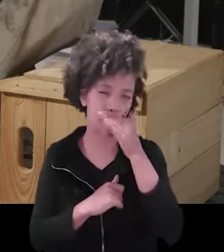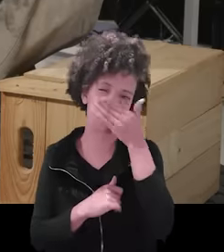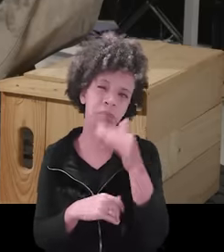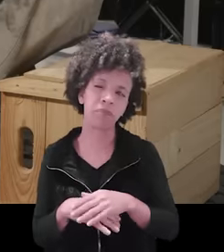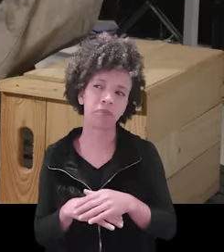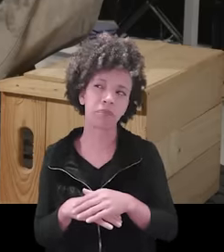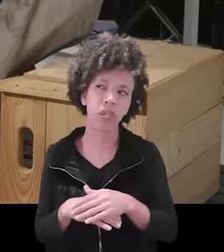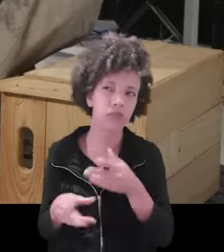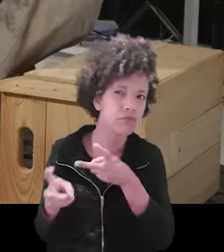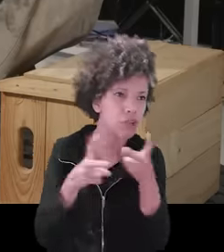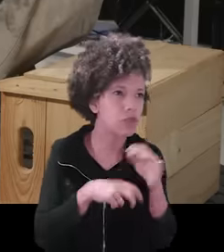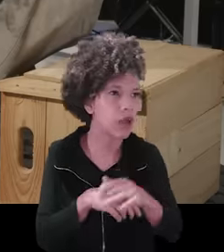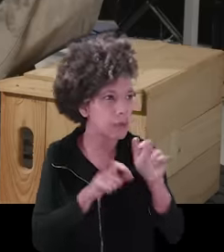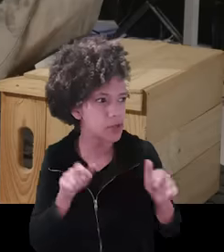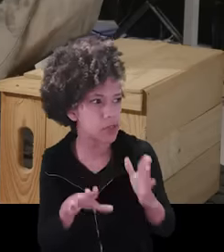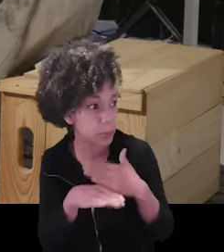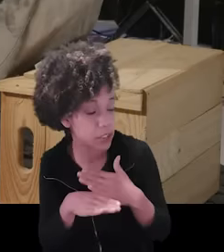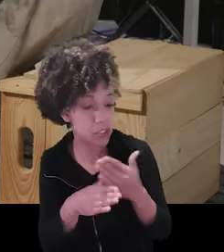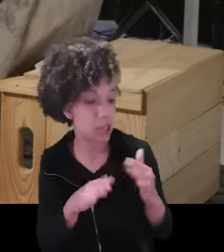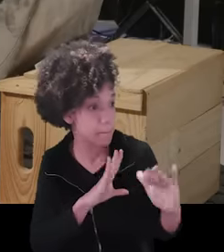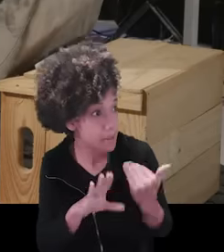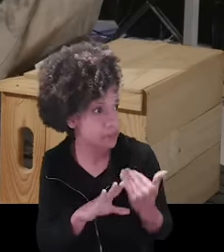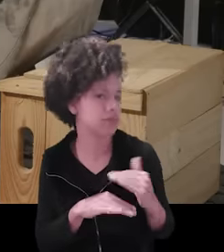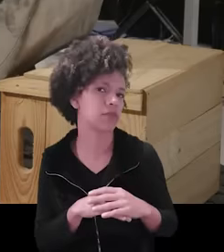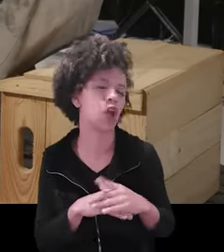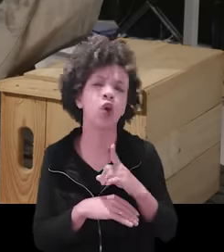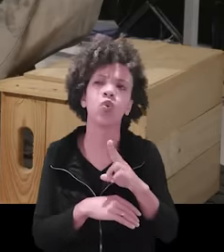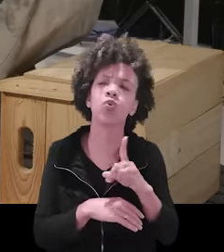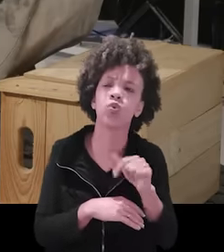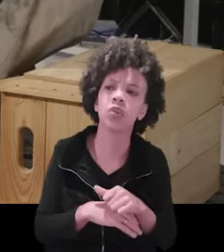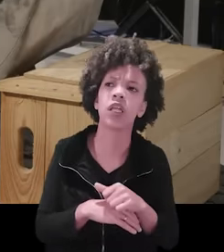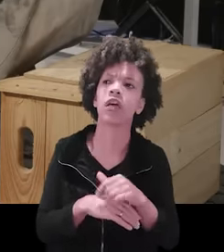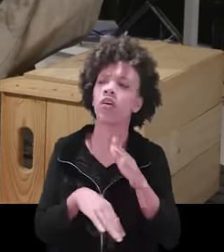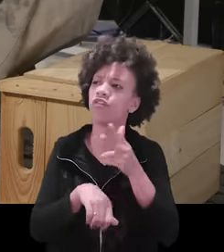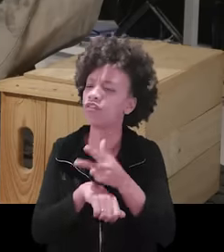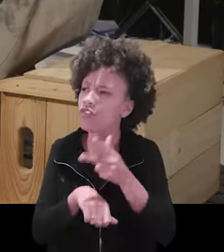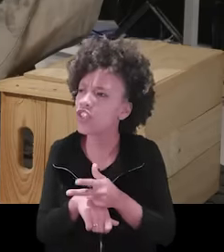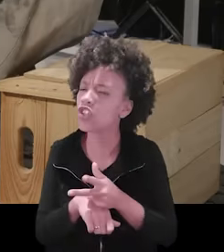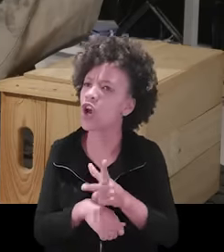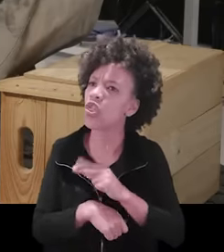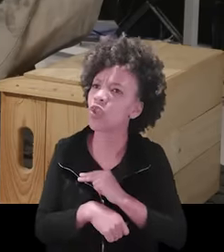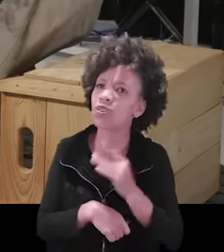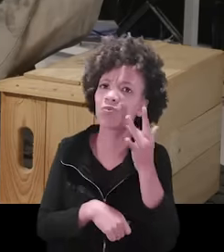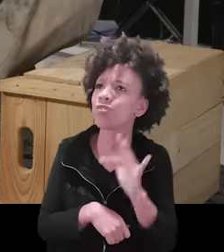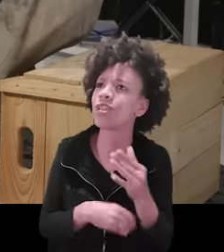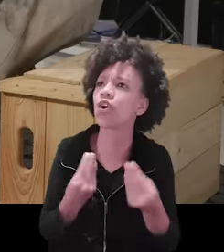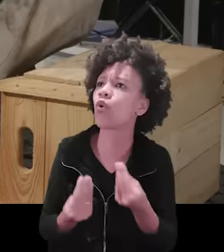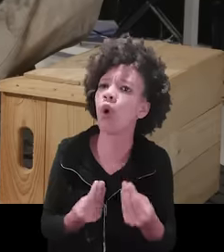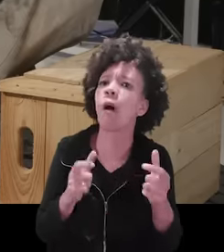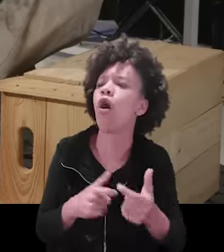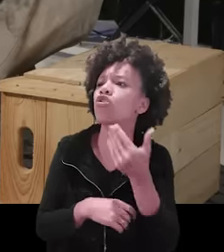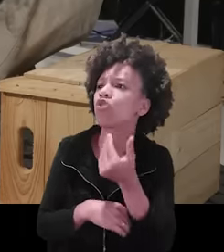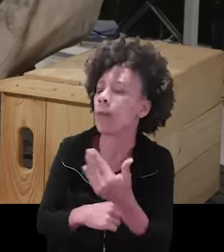aí eu comecei vir muita gente chegando lá meio perdido e mandava mensagem outro muda eu vi que você fez um vídeo Tal mesmo eu não sei onde eu